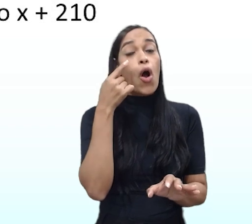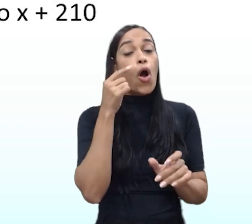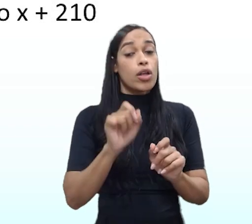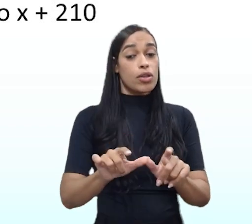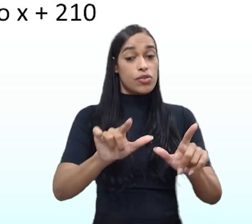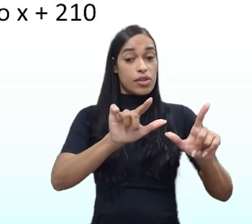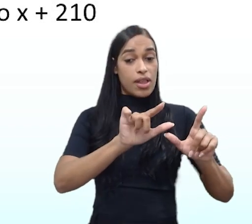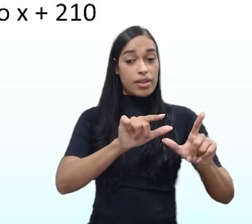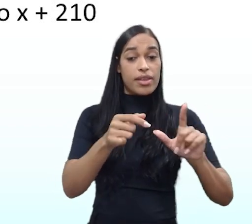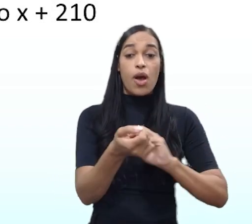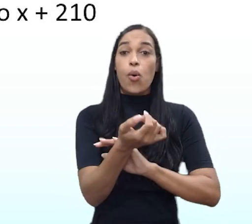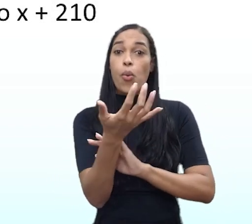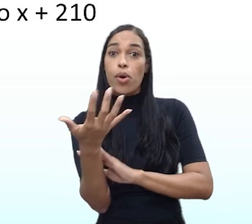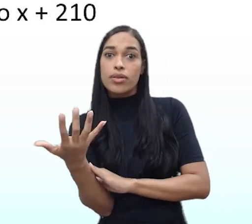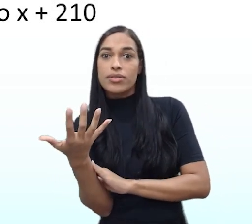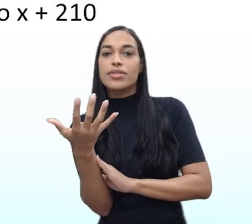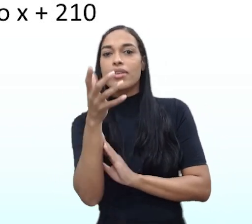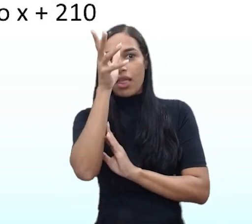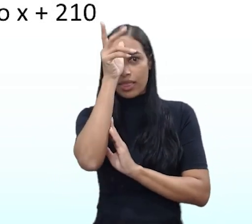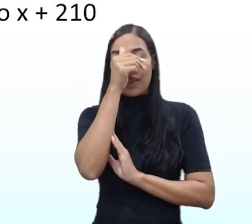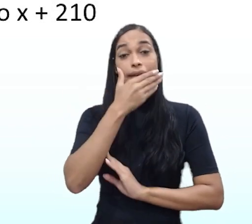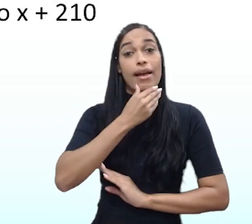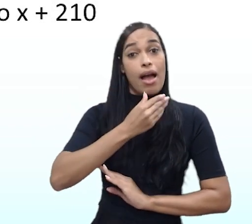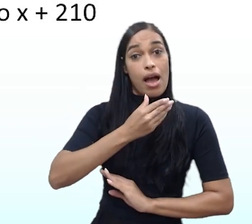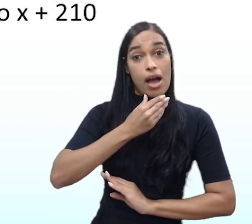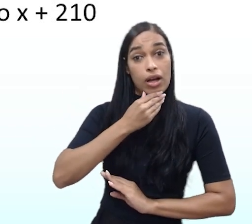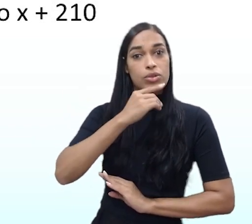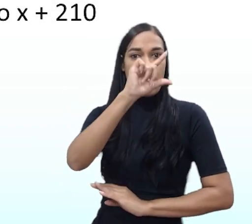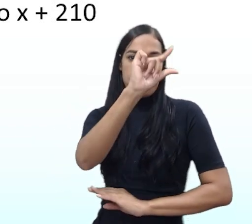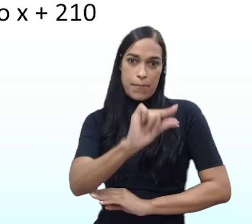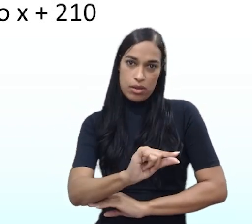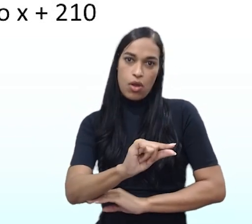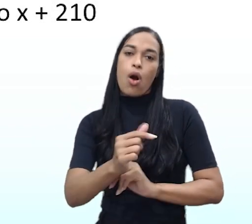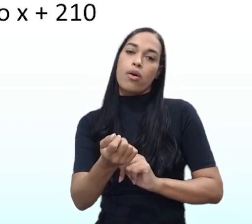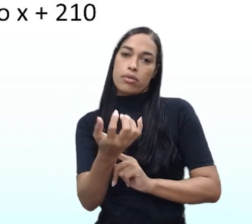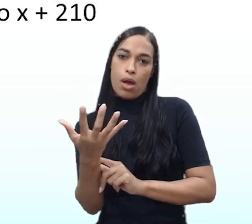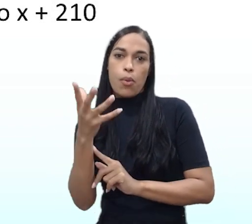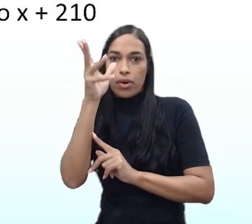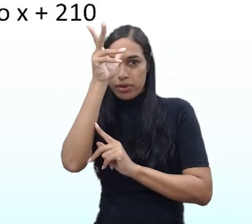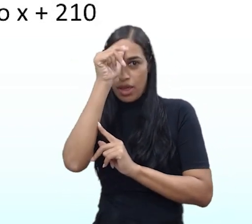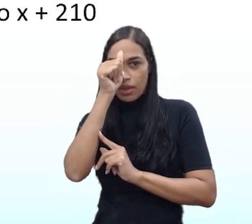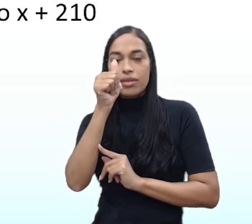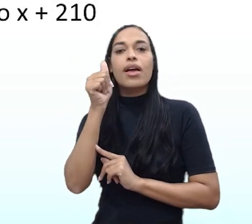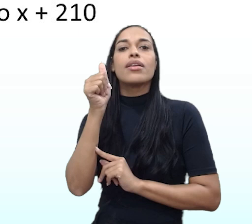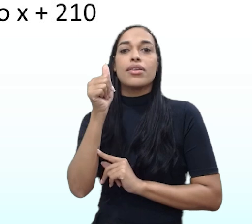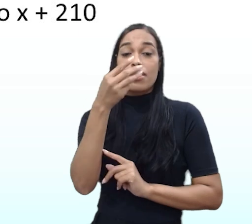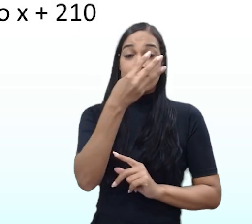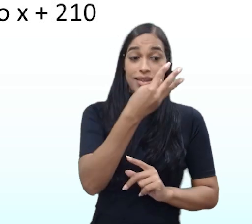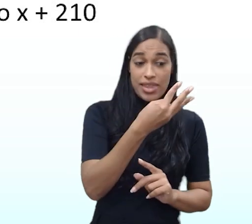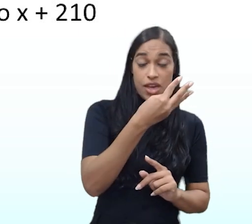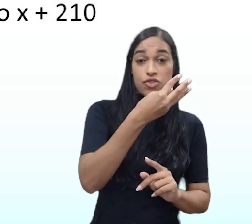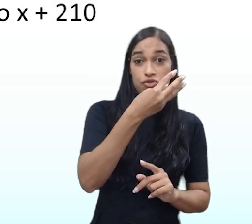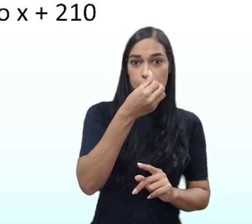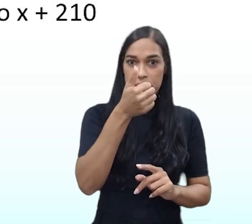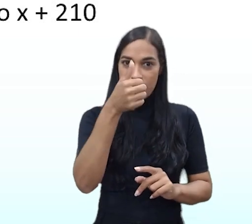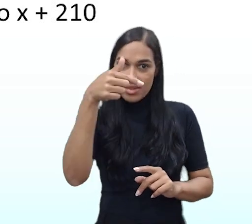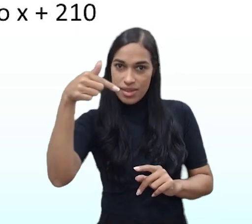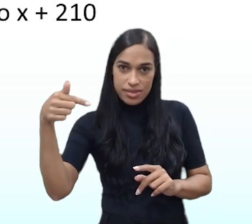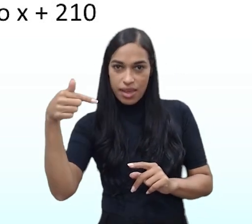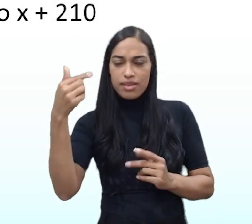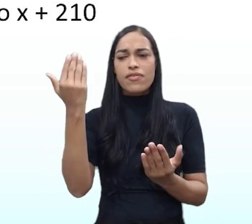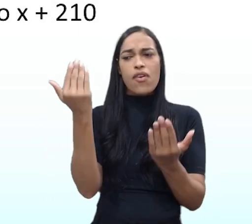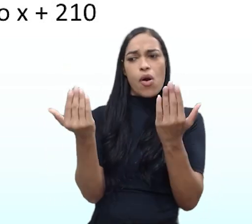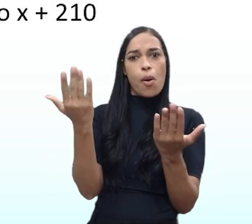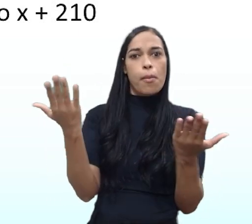slide, ó. Como o número de galos é menor que o número de galinhas, a razão para 3 para 17 vai